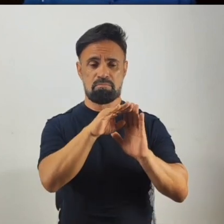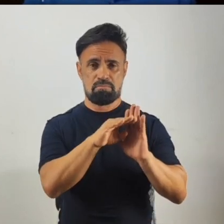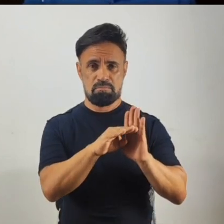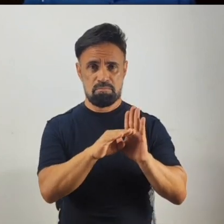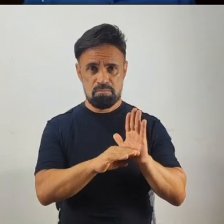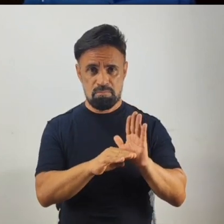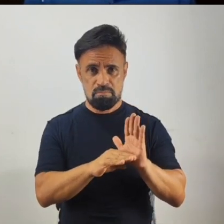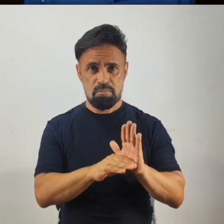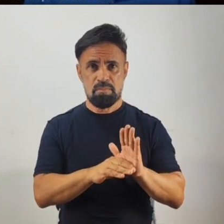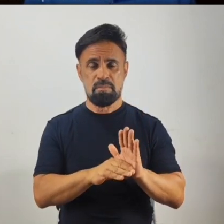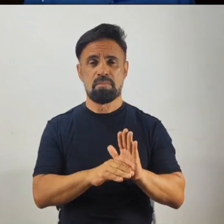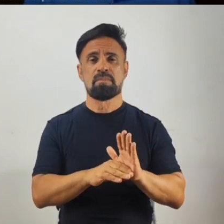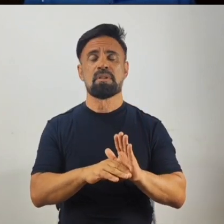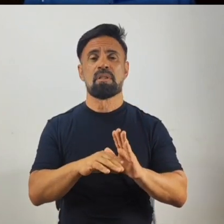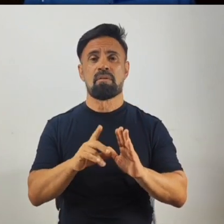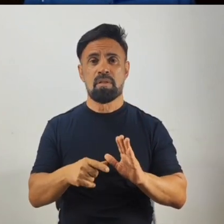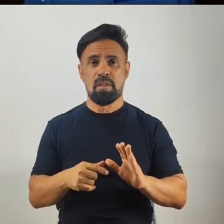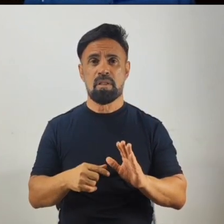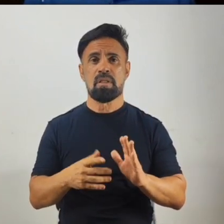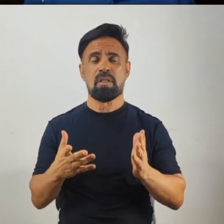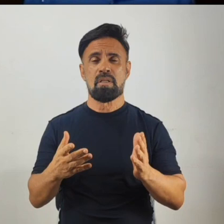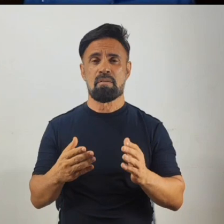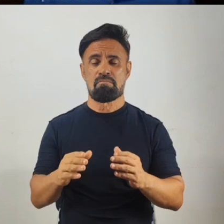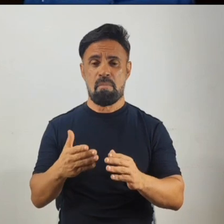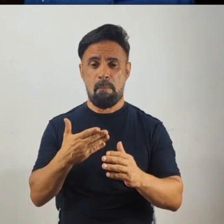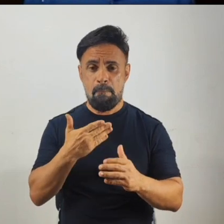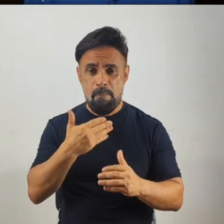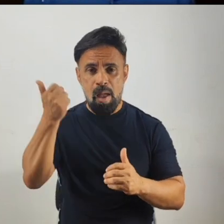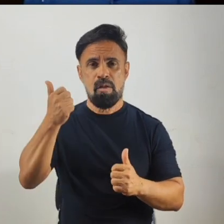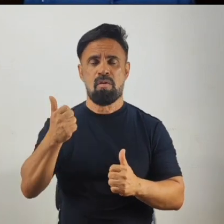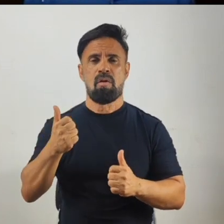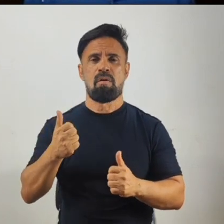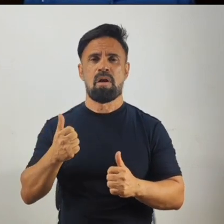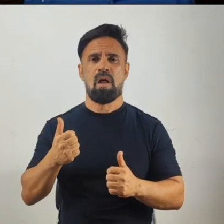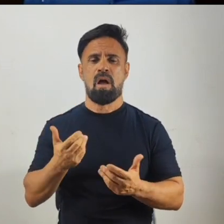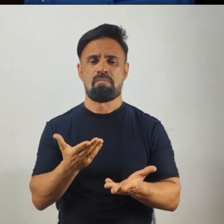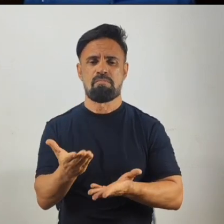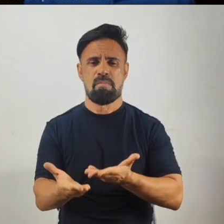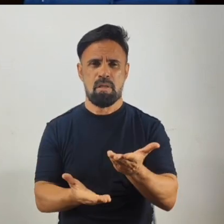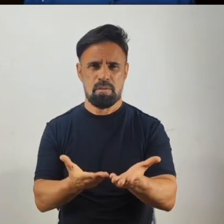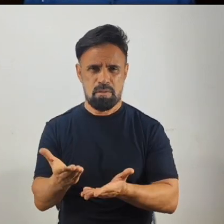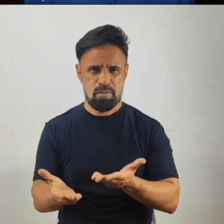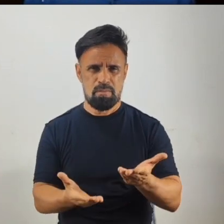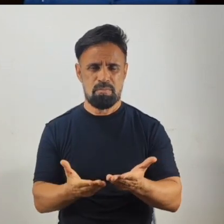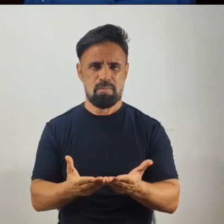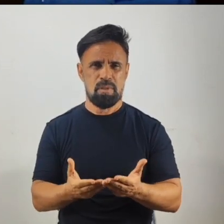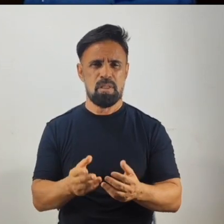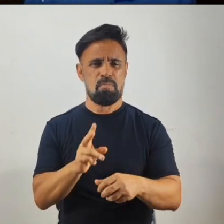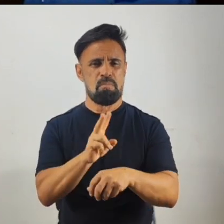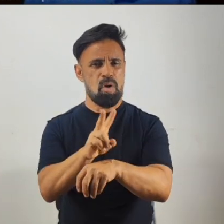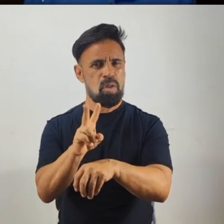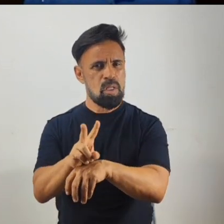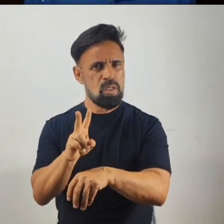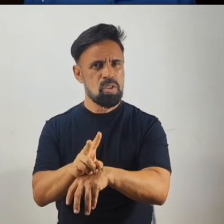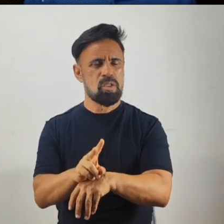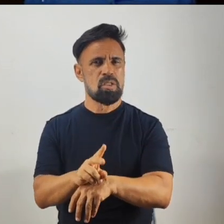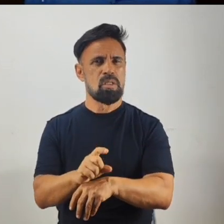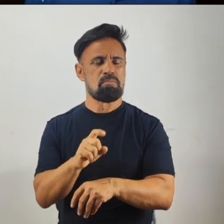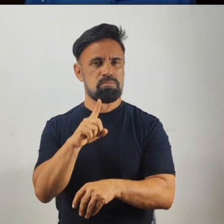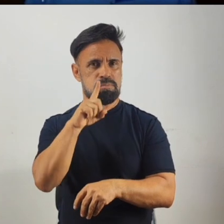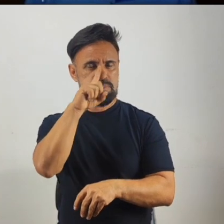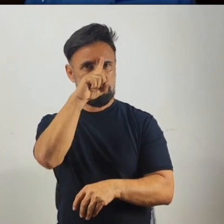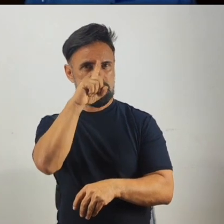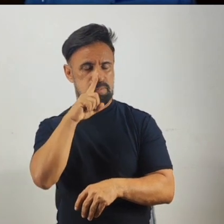Essas diretrizes, elas têm como objetivo otimizar o atendimento, protegendo os pacientes